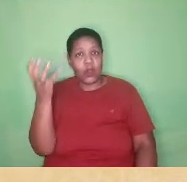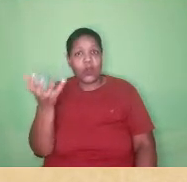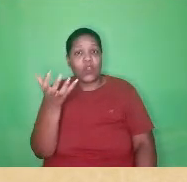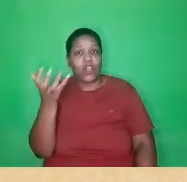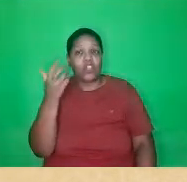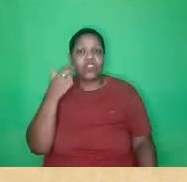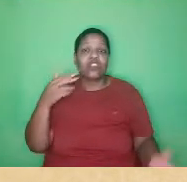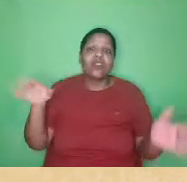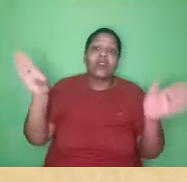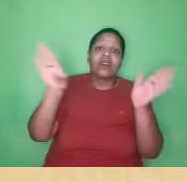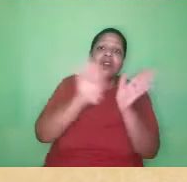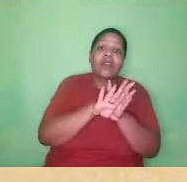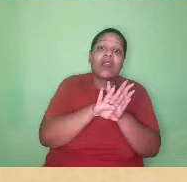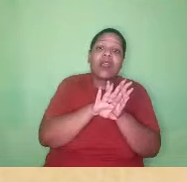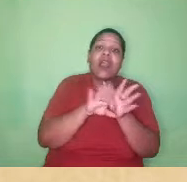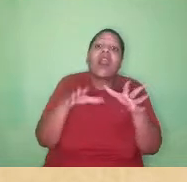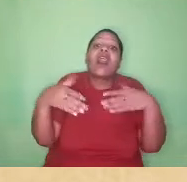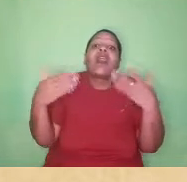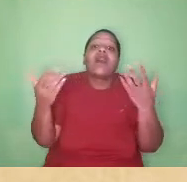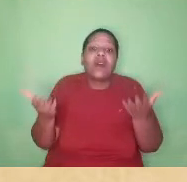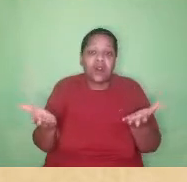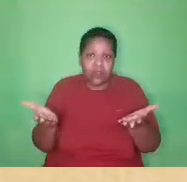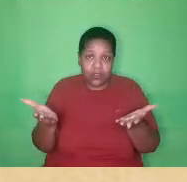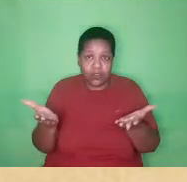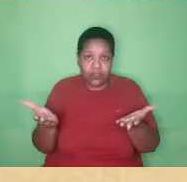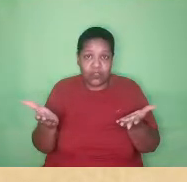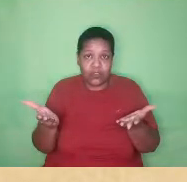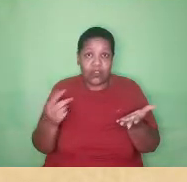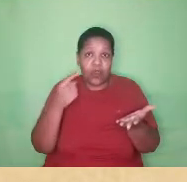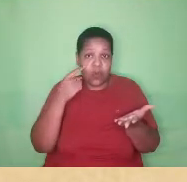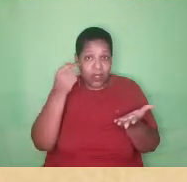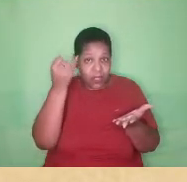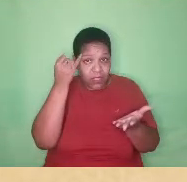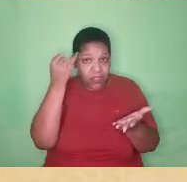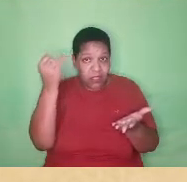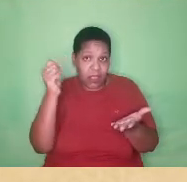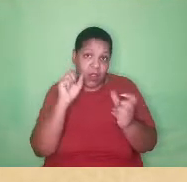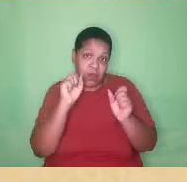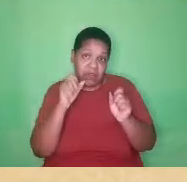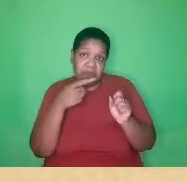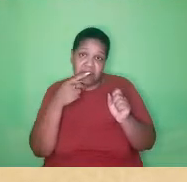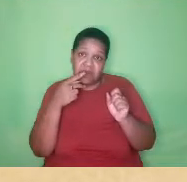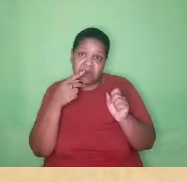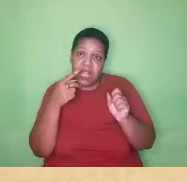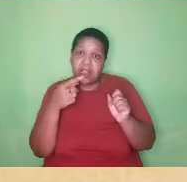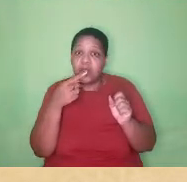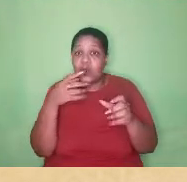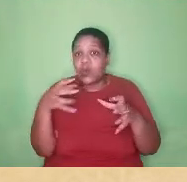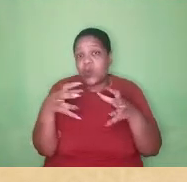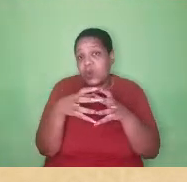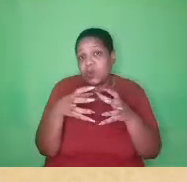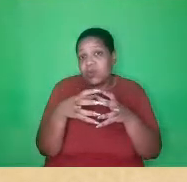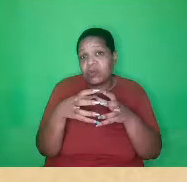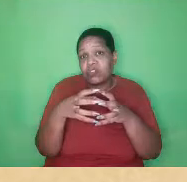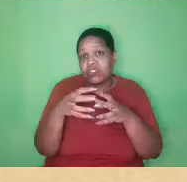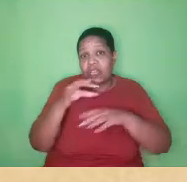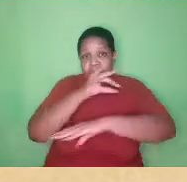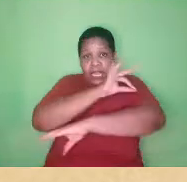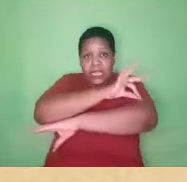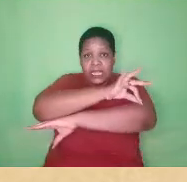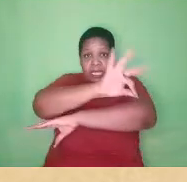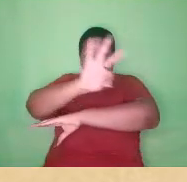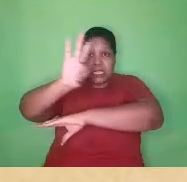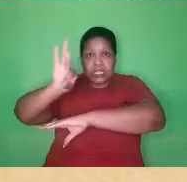posso chegar com isso. Só para vocês terem uma ideia, eu poderia estar falando aqui para um público de arquitetos, mas o quarto de